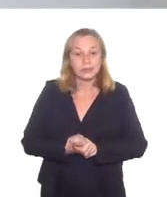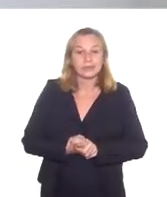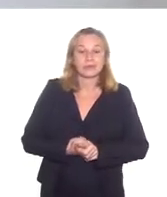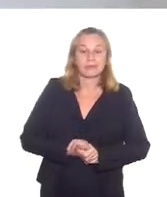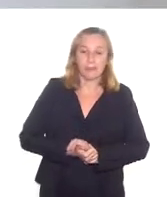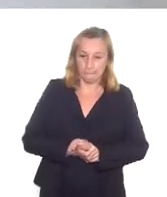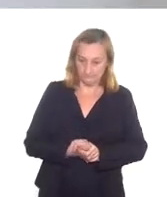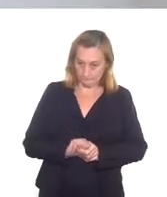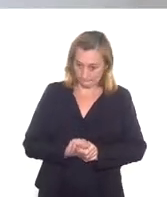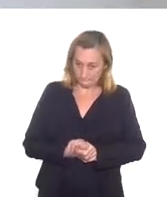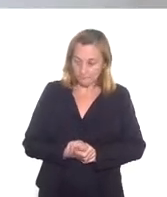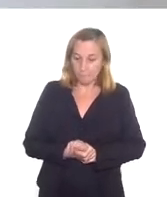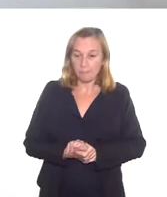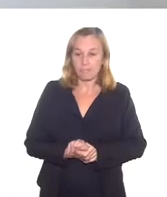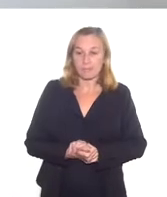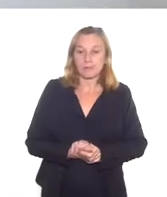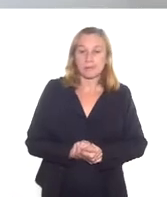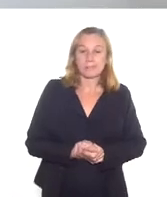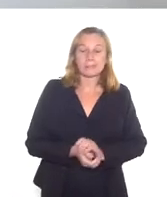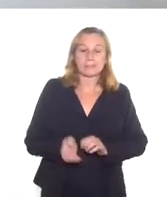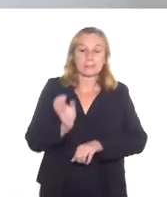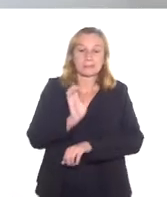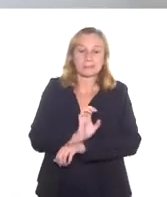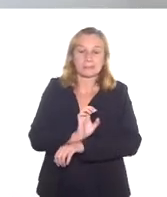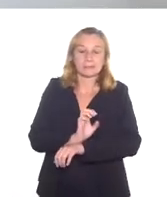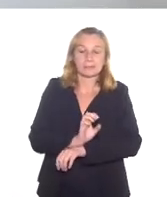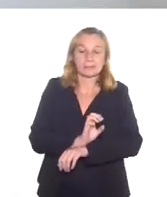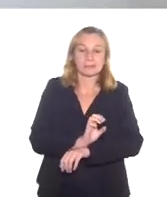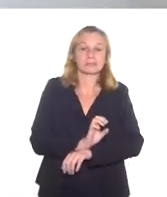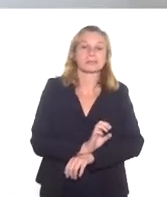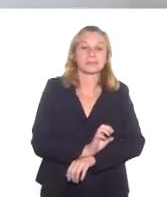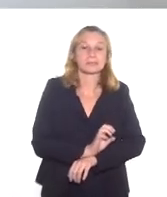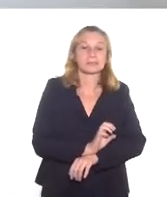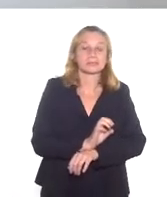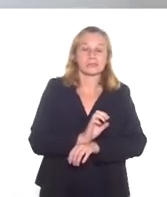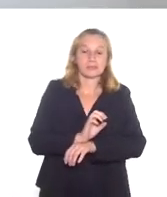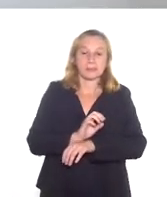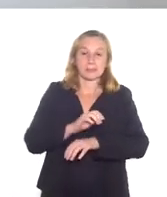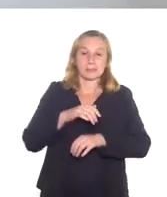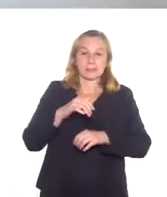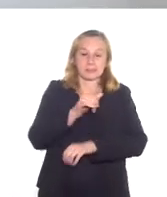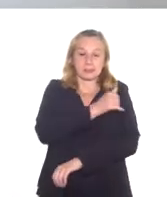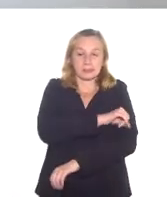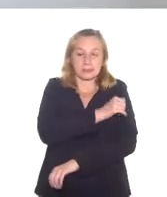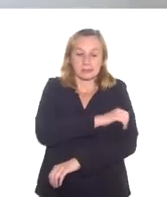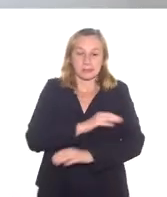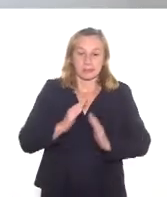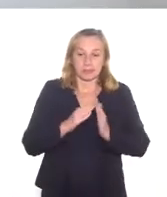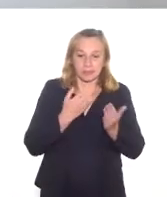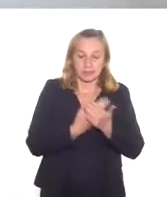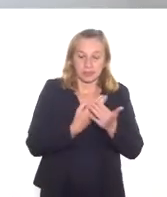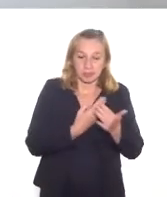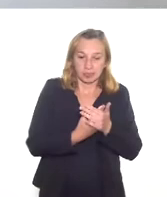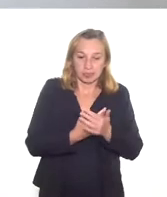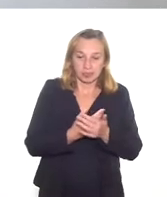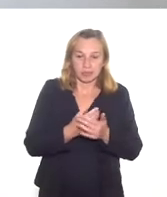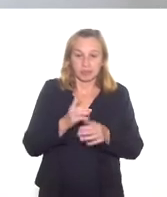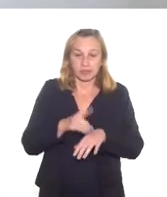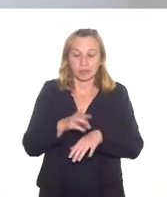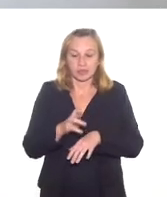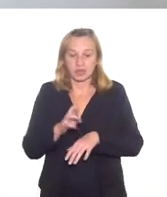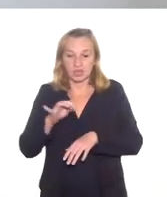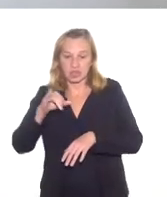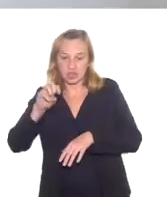Departamento. Fica considerado no âmbito do Estado do Rio de Janeiro como patrimônio histórico e cultural a Escola Municipal Doutor Cícero Pena, situada no bairro